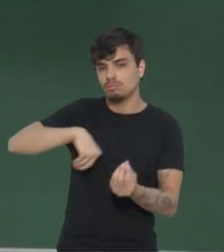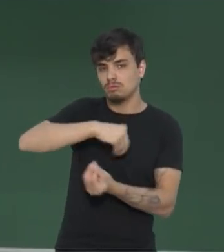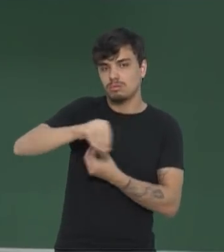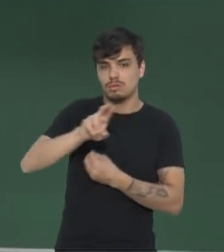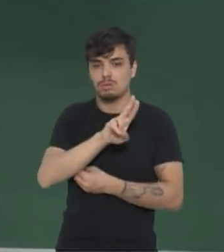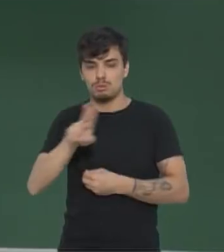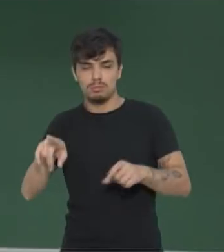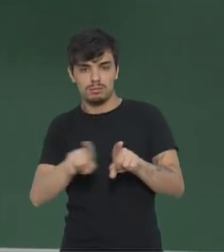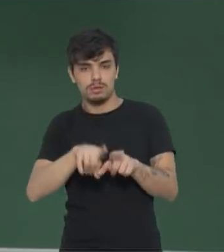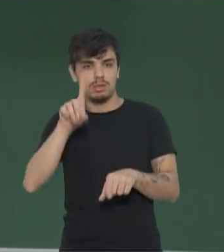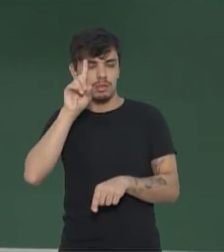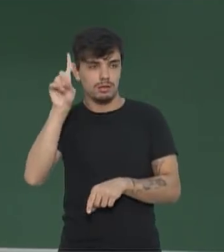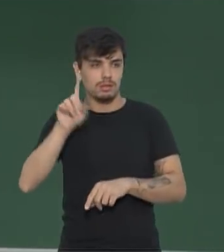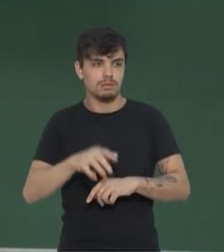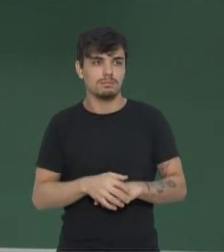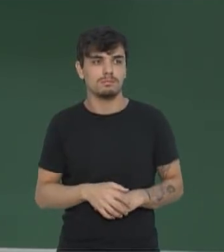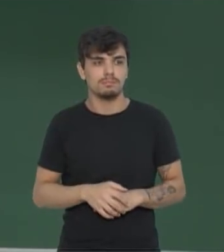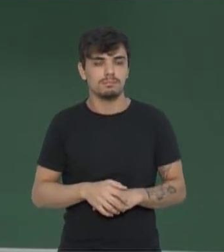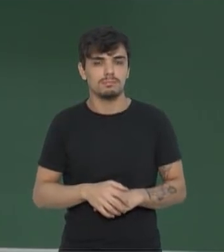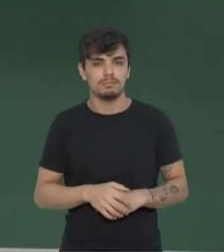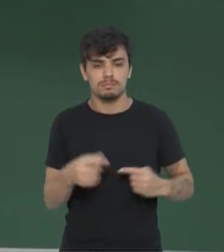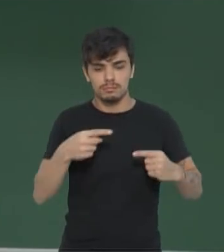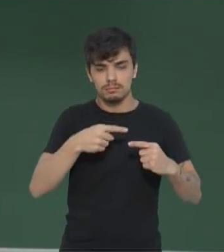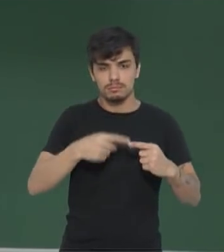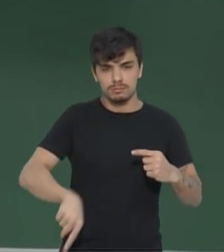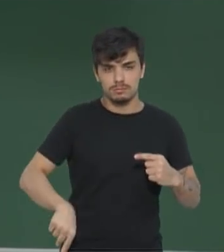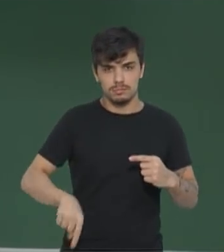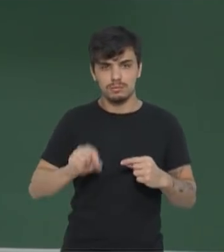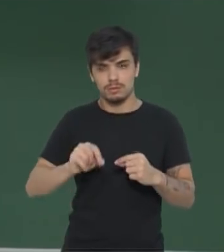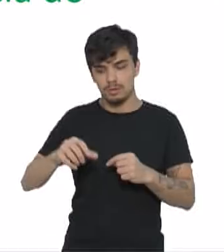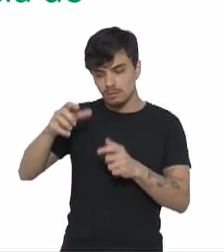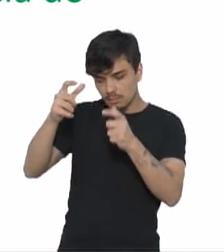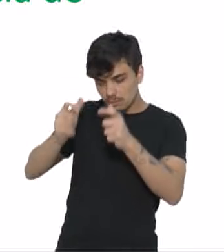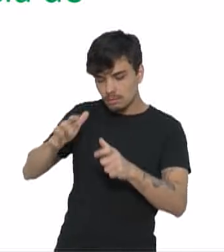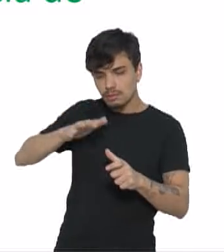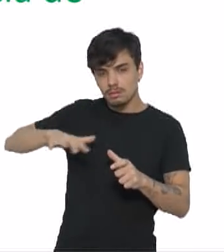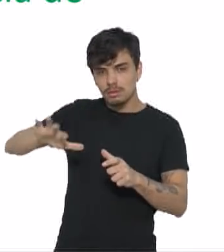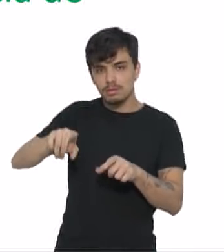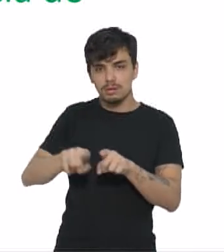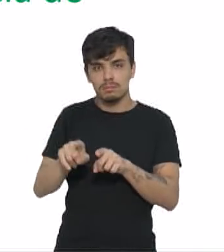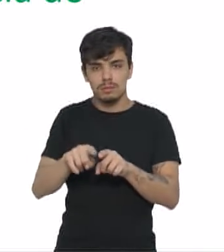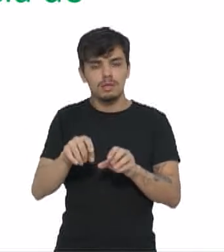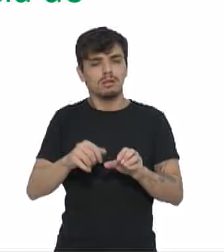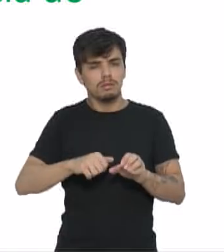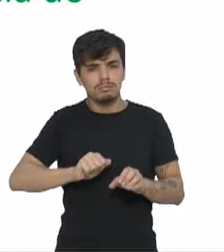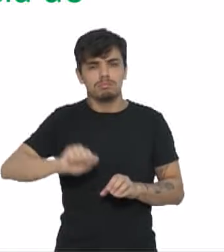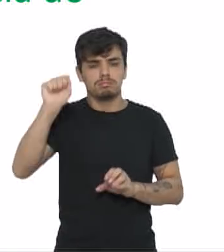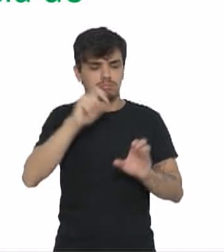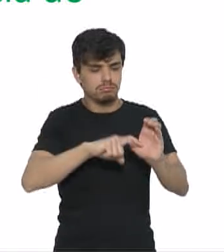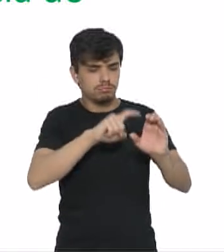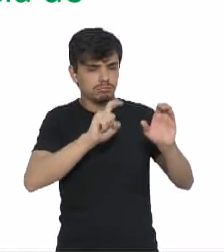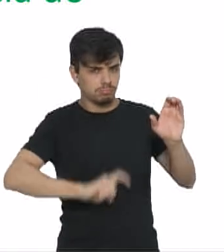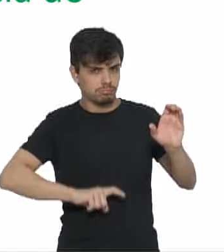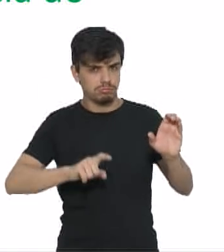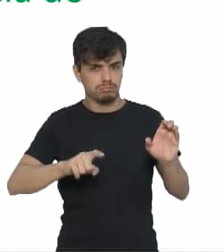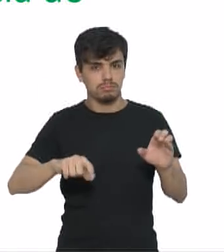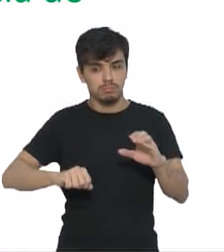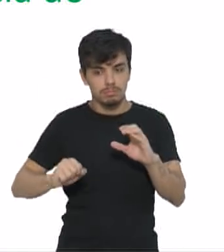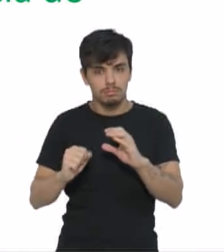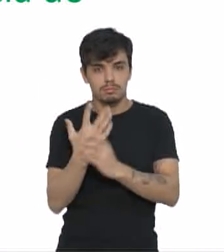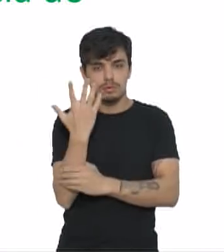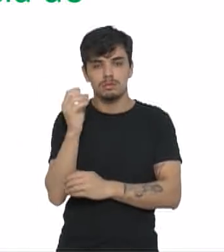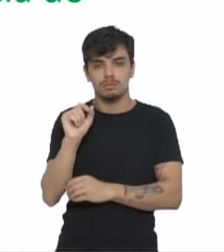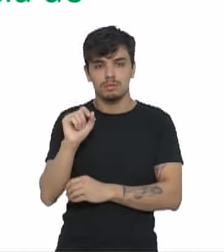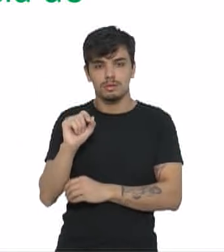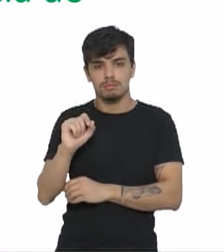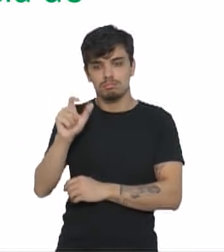dele, Dom Afonso Henriques, rompe com o reino de Leão e Castela e proclama a independência do condado, fundando assim o reino de Portugal.